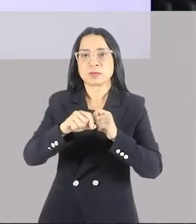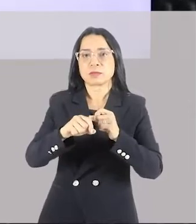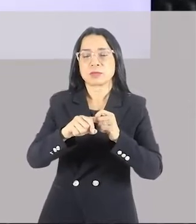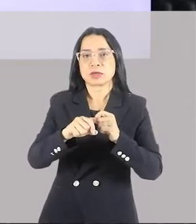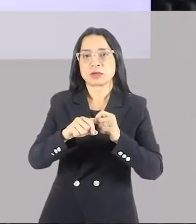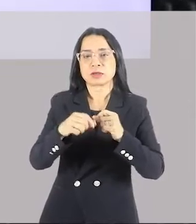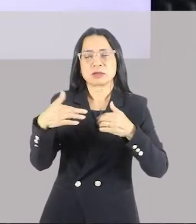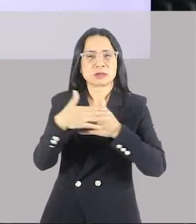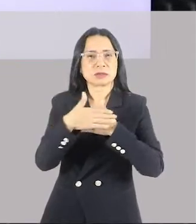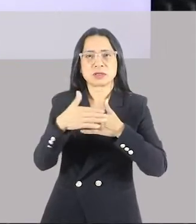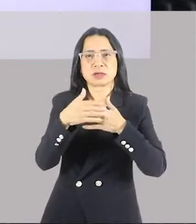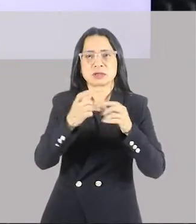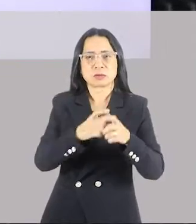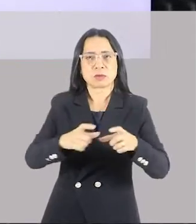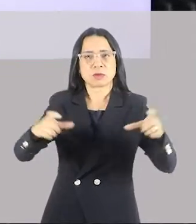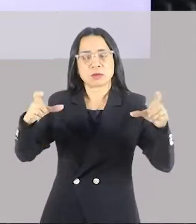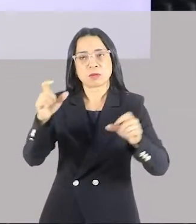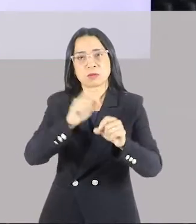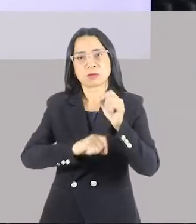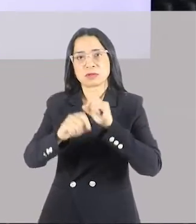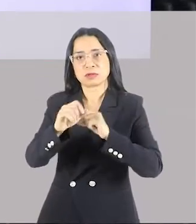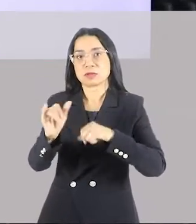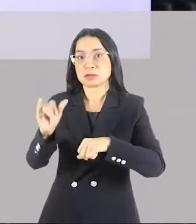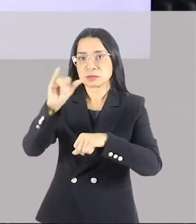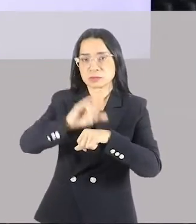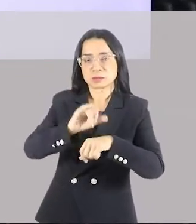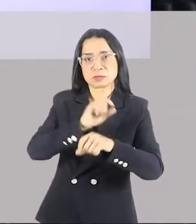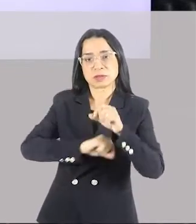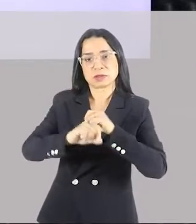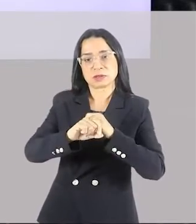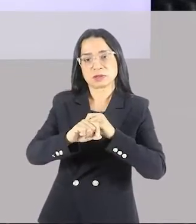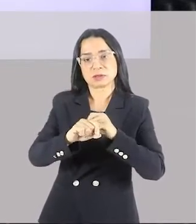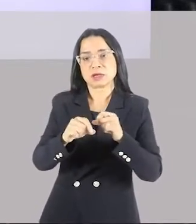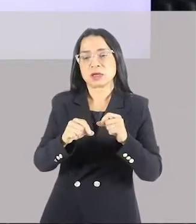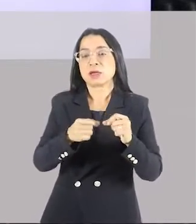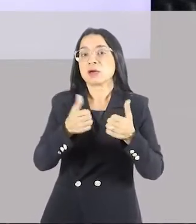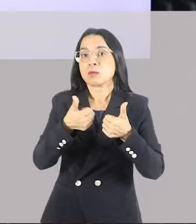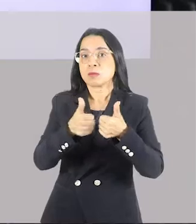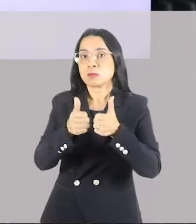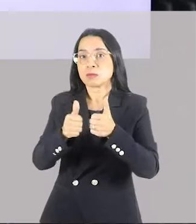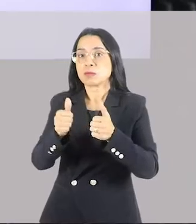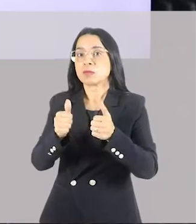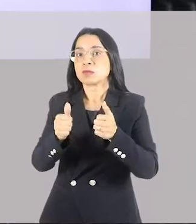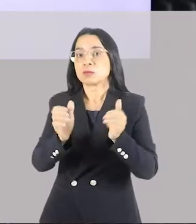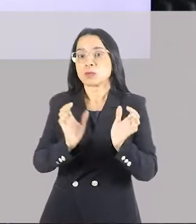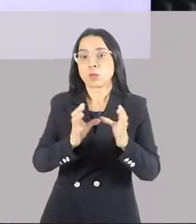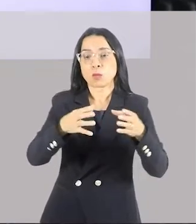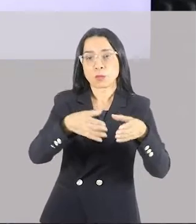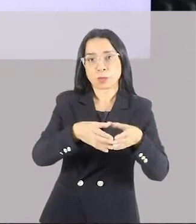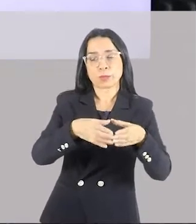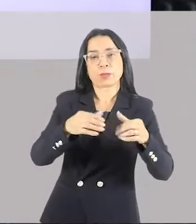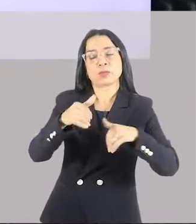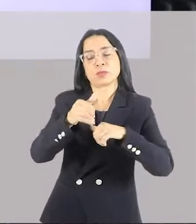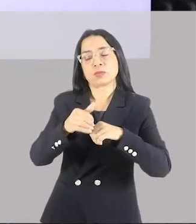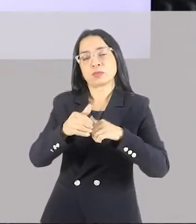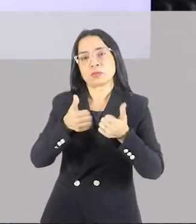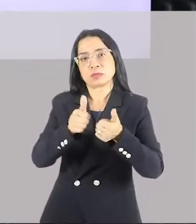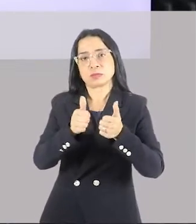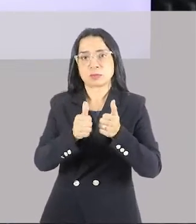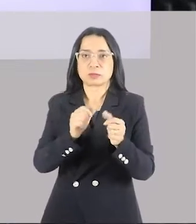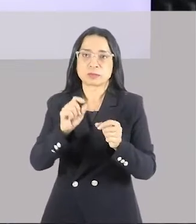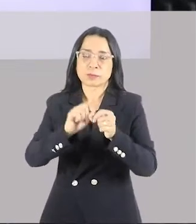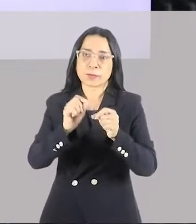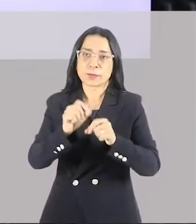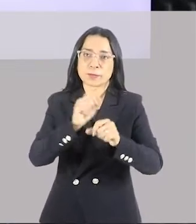grandes cidades, nas grandes capitais. É um serviço de ônibus que, boa parte das vezes, é executado